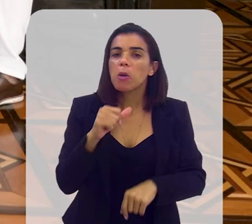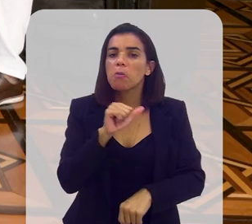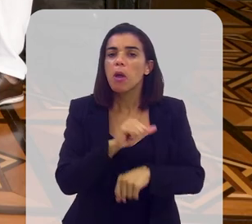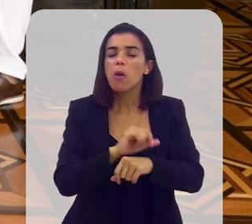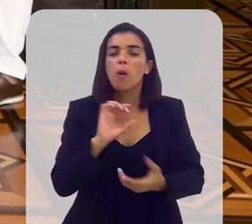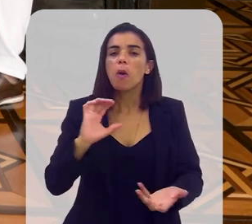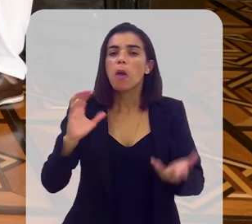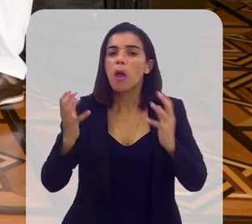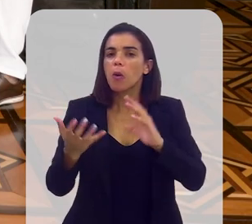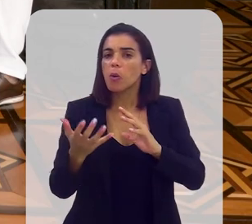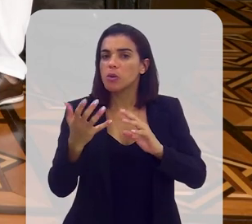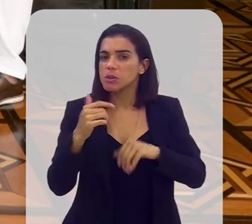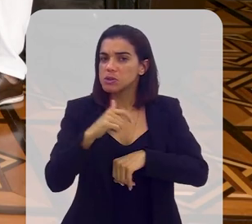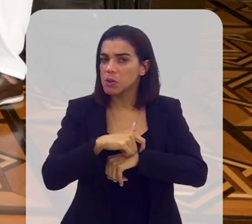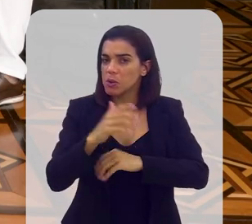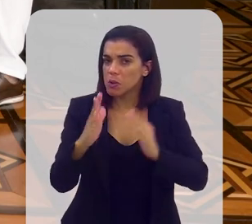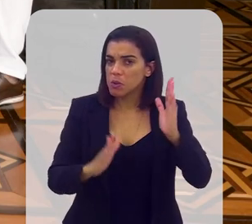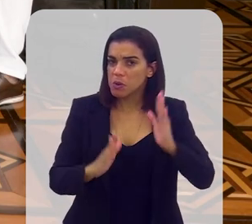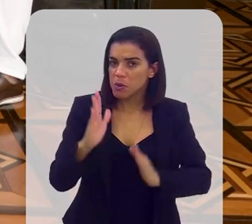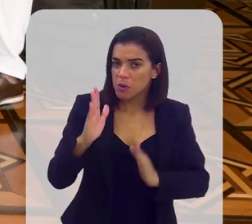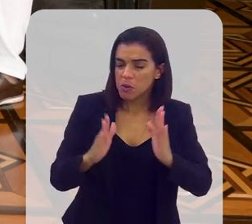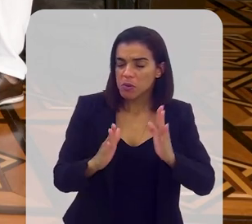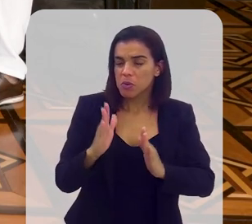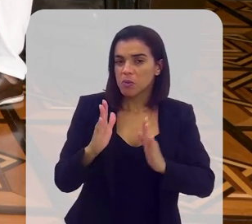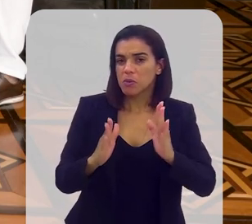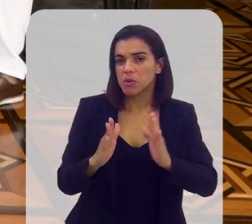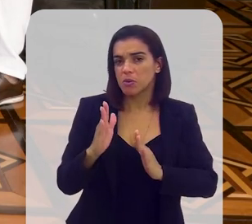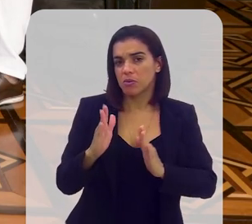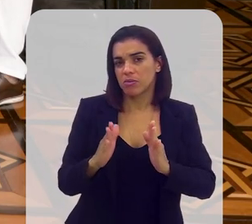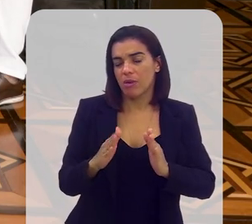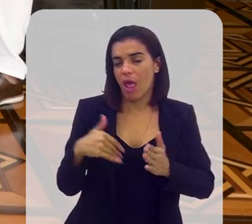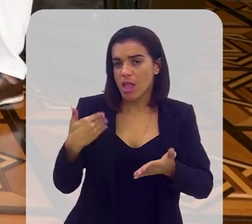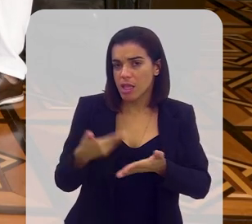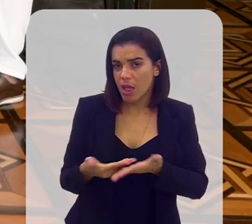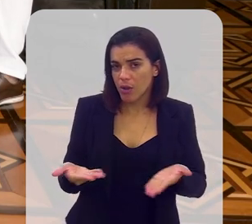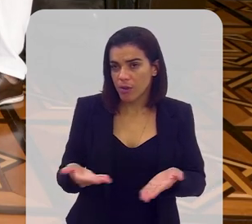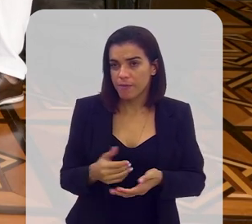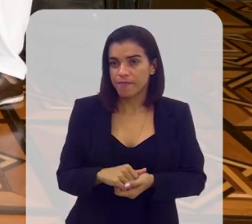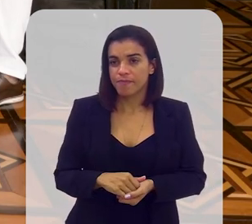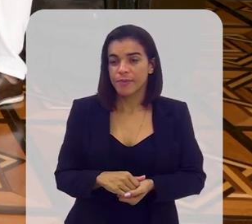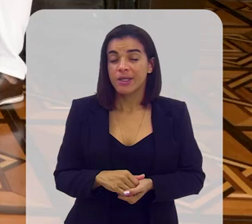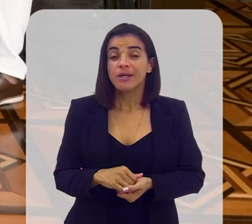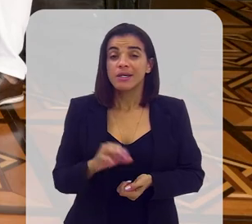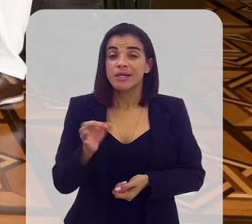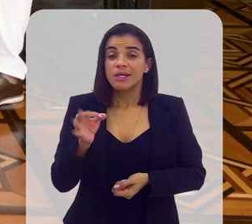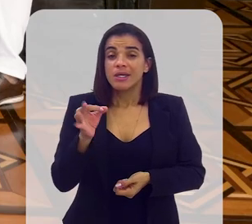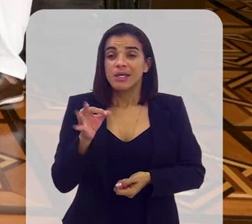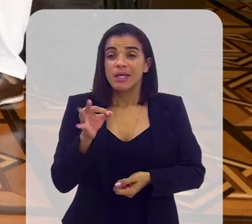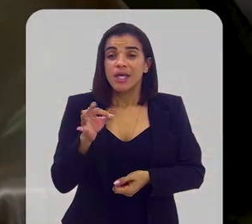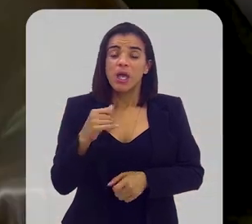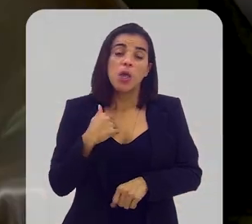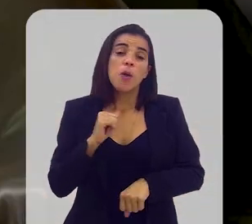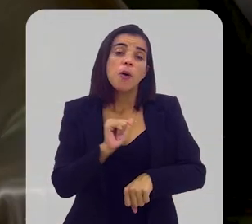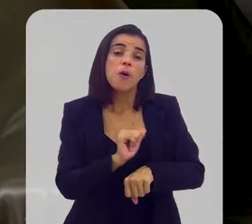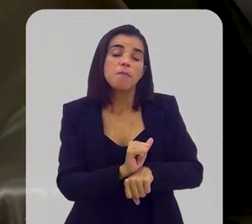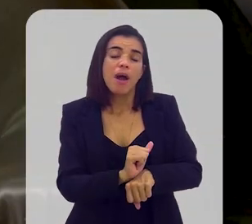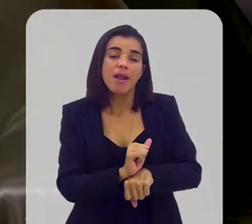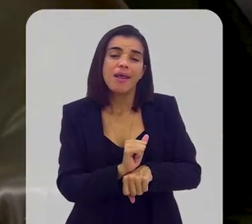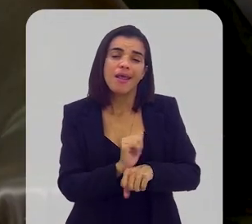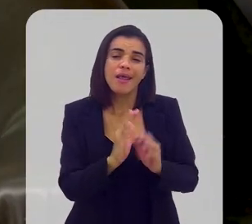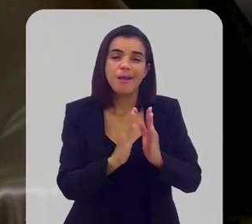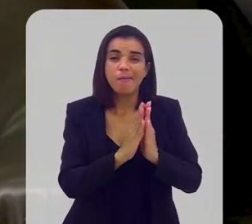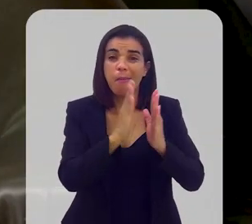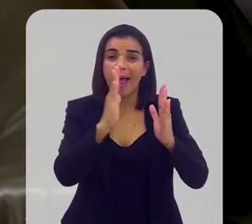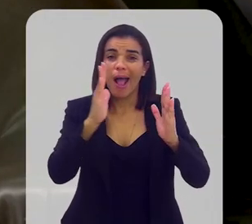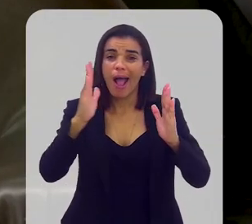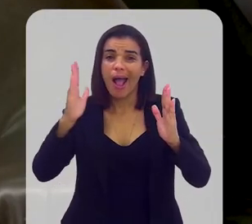quê? O que aconteceu nesse ato aí do seu início de até agora? Por que parou? Eu dei uma... pausa, assim,